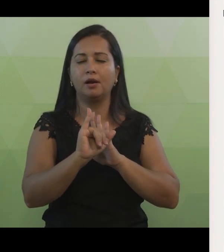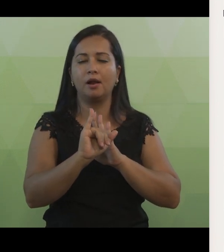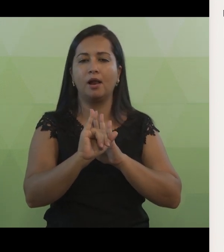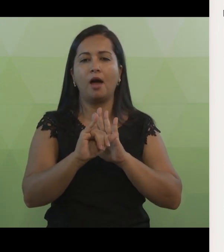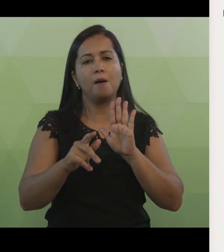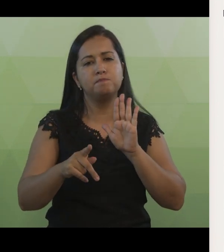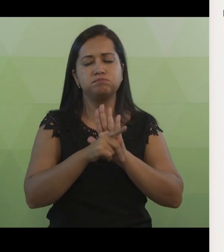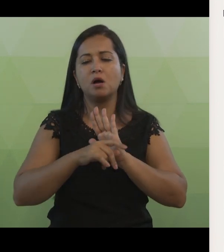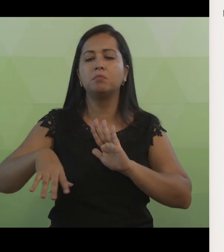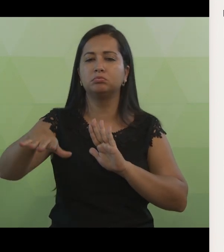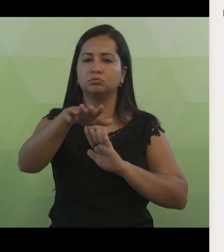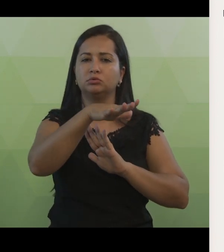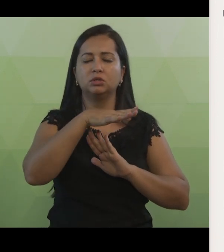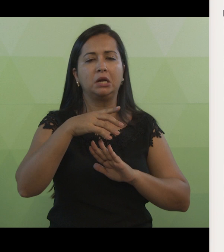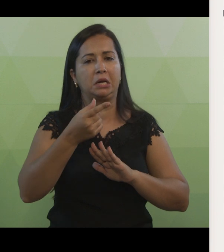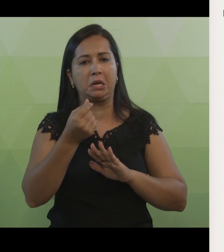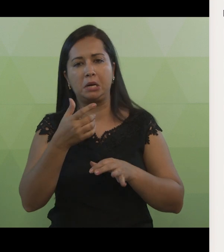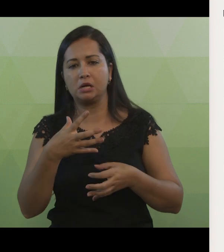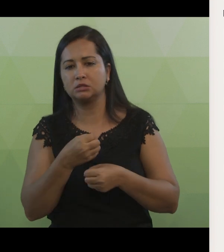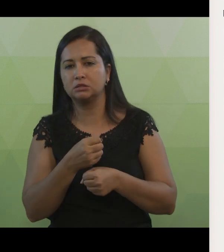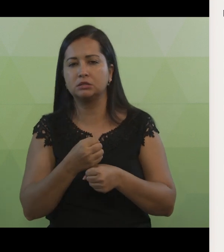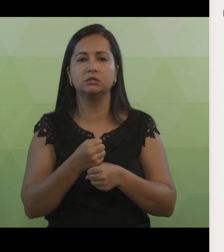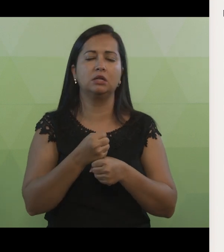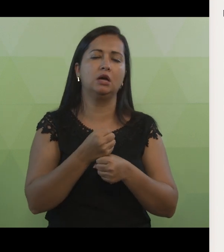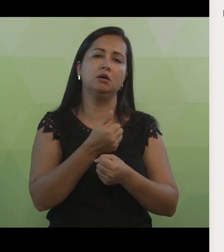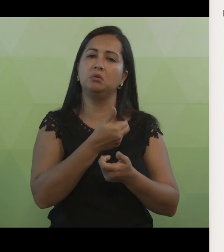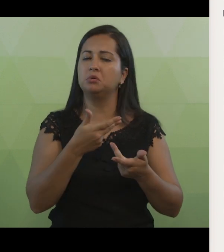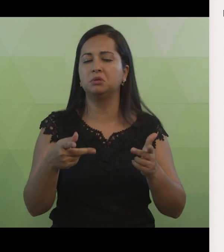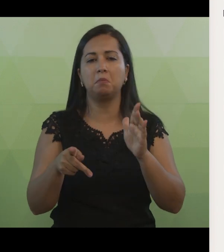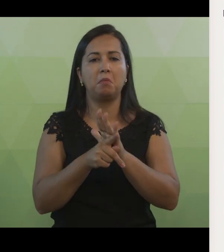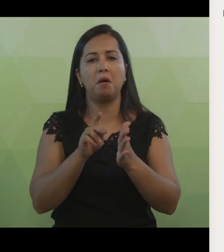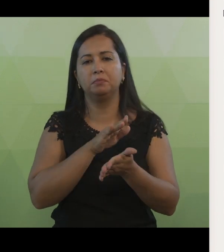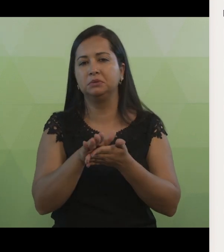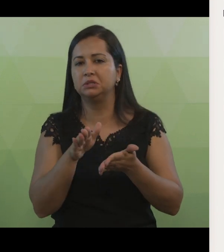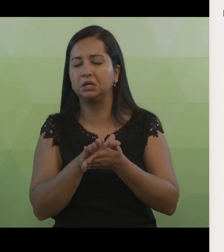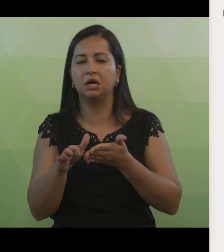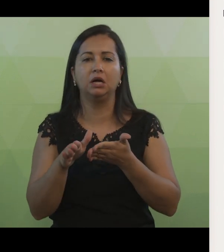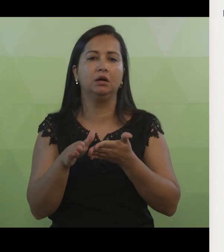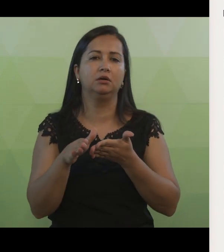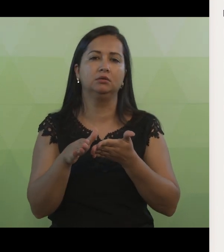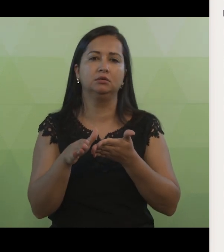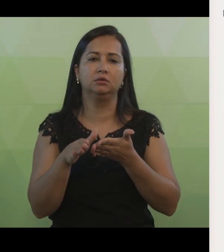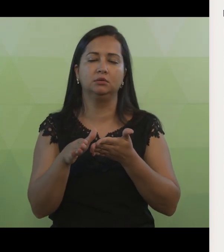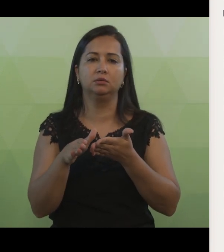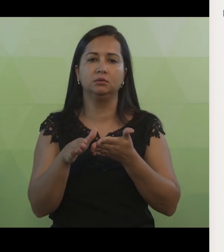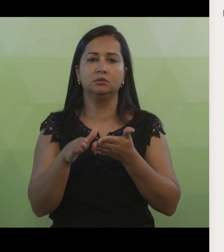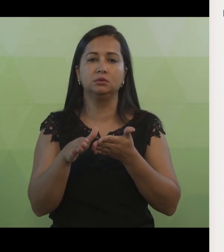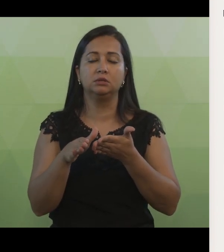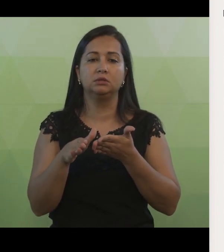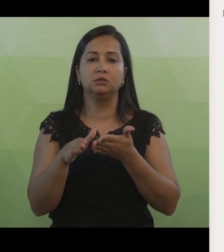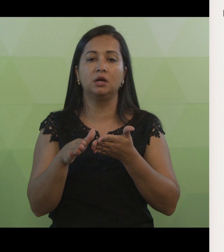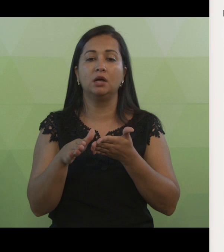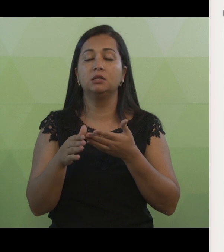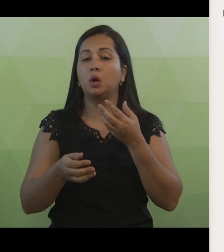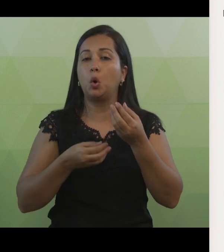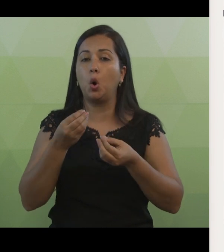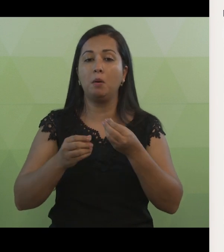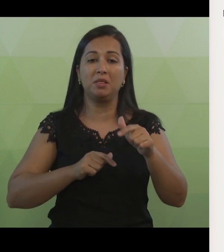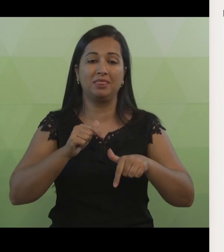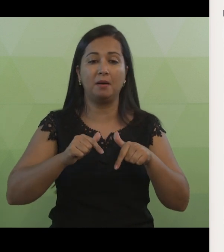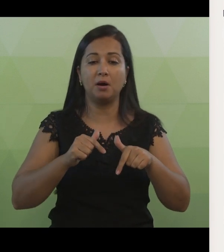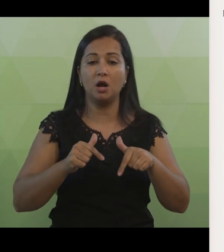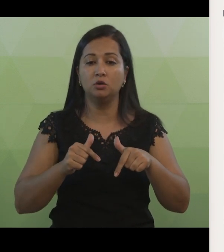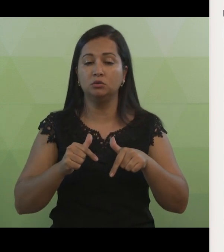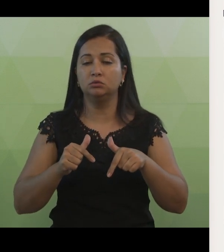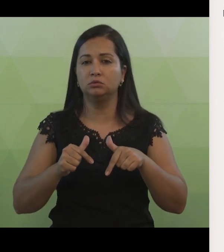sociais, econômicas ou outro fator que reflita resultados financeiros, qualidade dos controles, continuidade de serviço e os processos